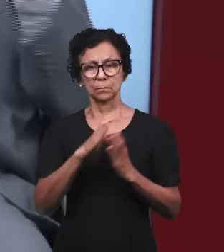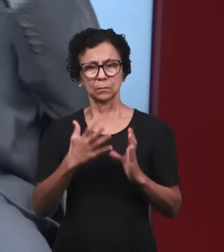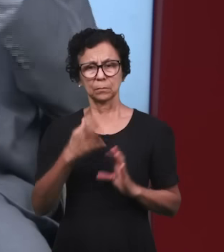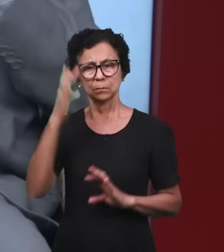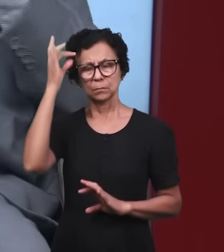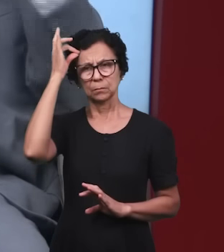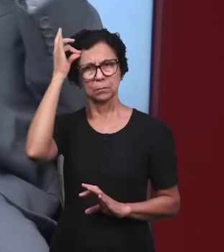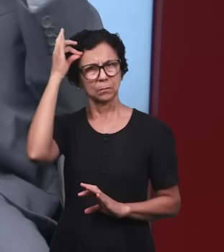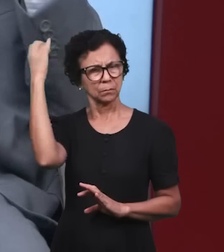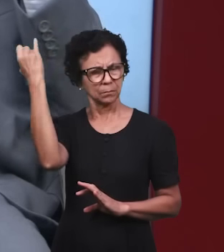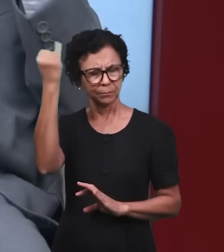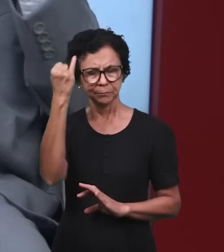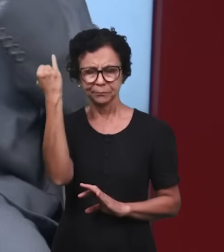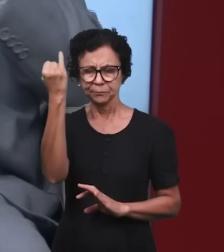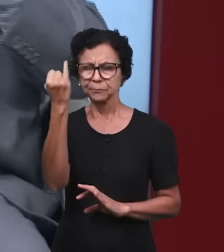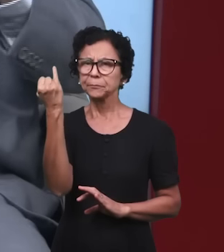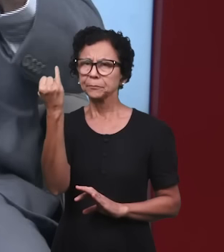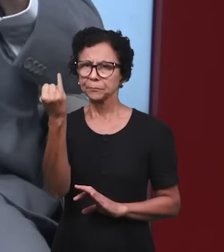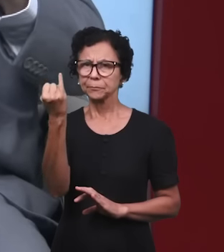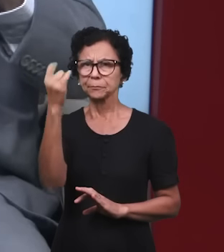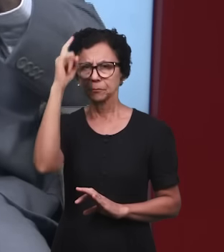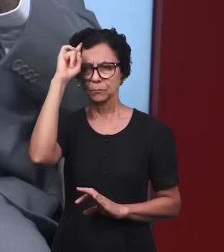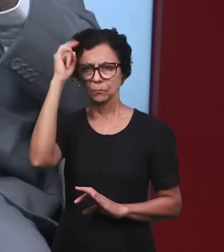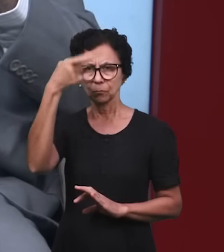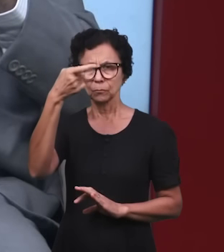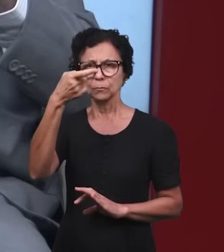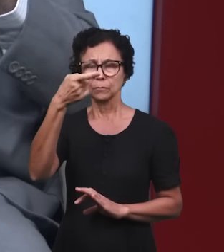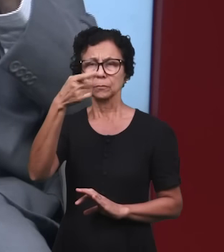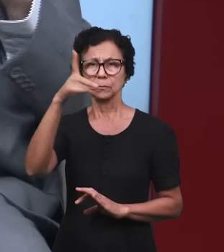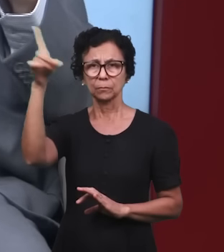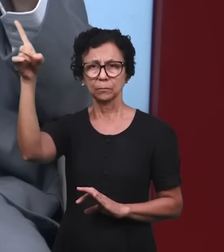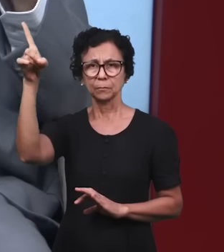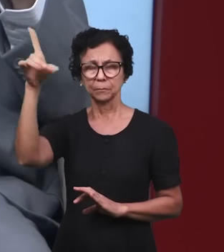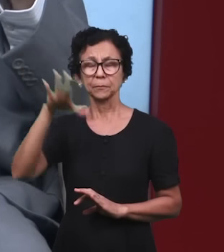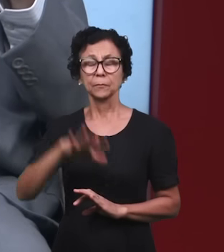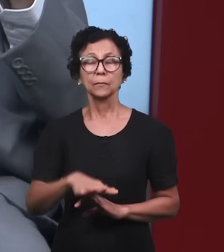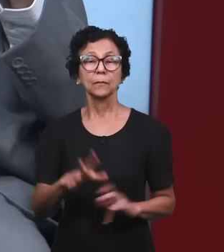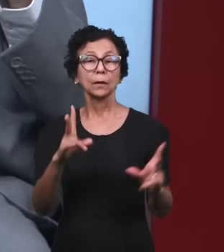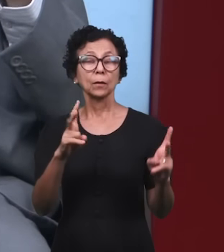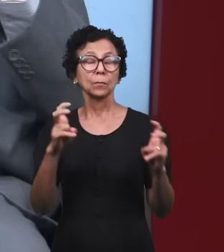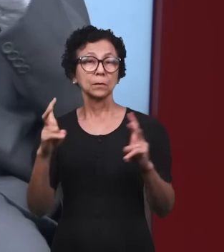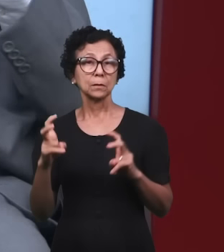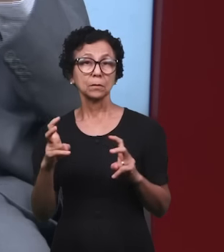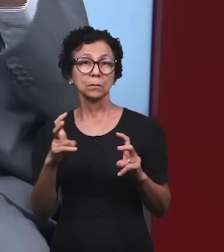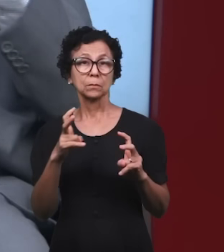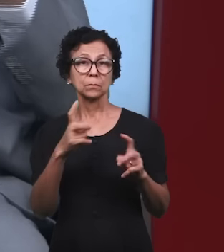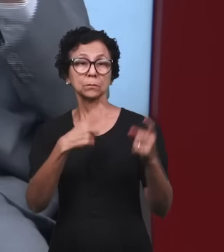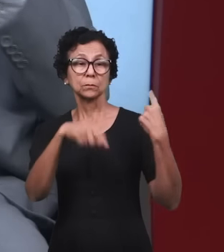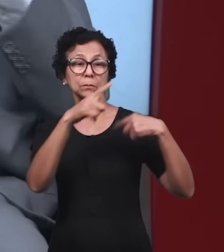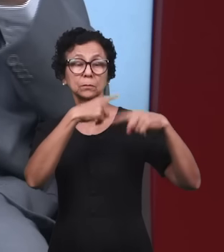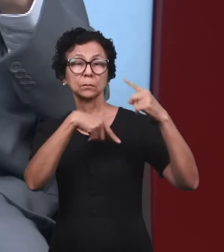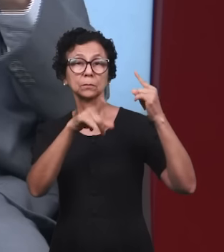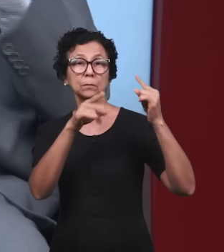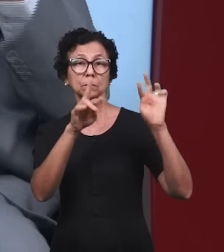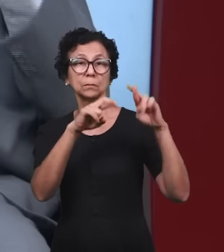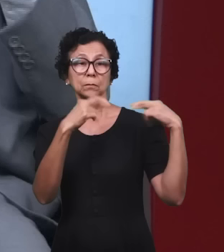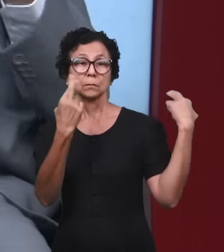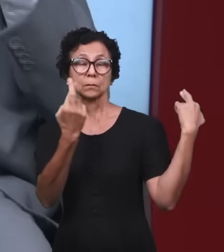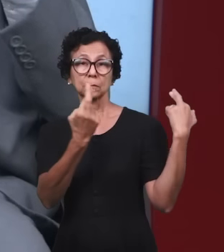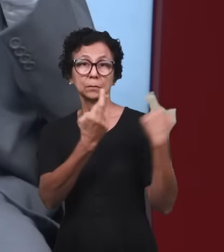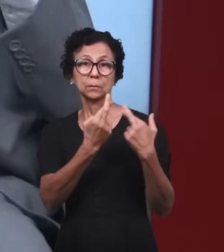era determinante, orientado por Deus, como pode ser observado nos antecedentes das tribos,